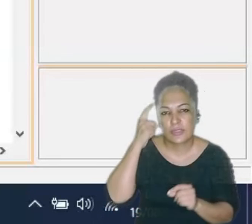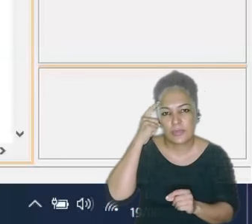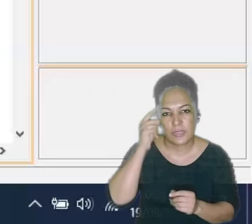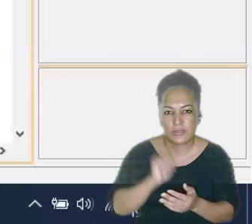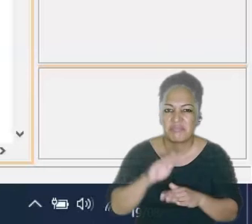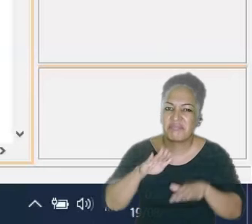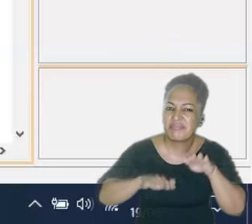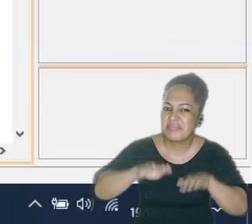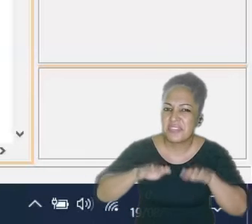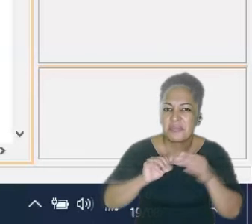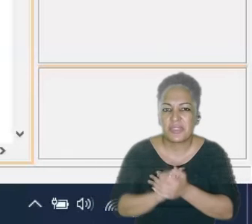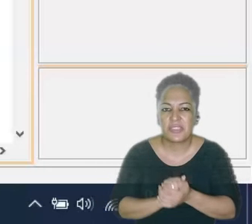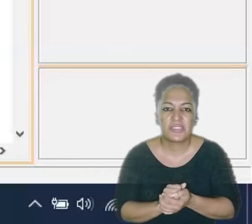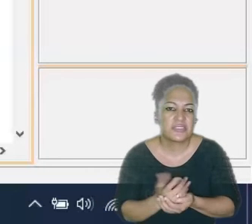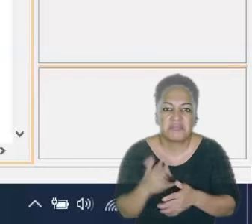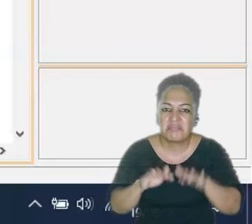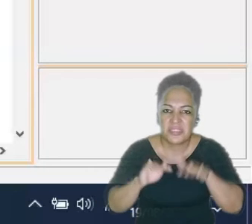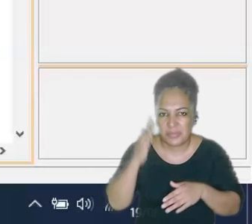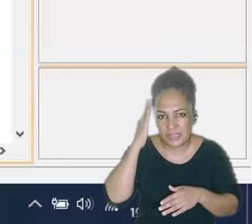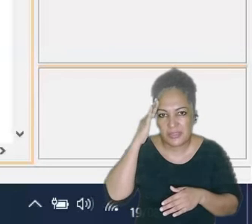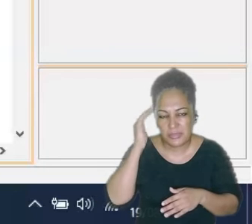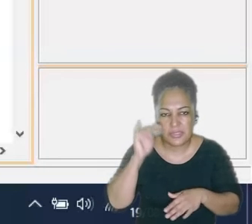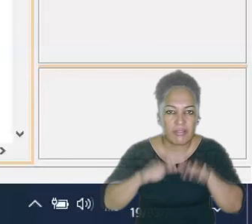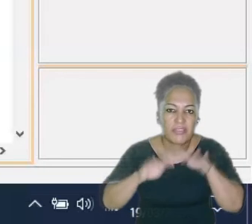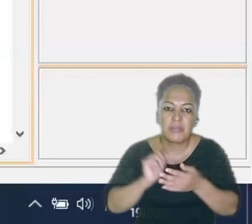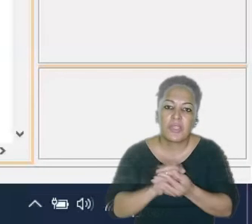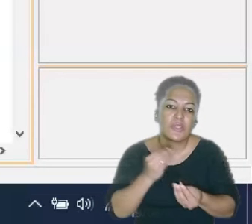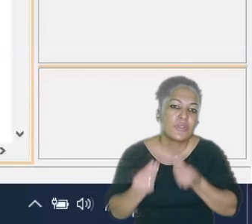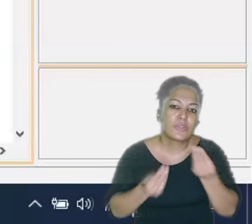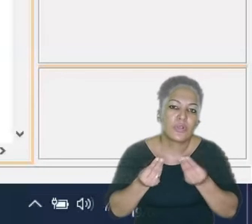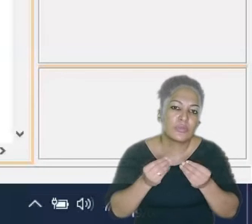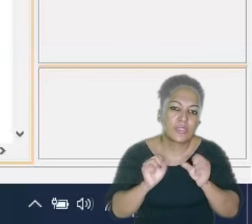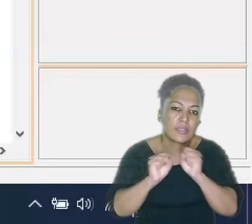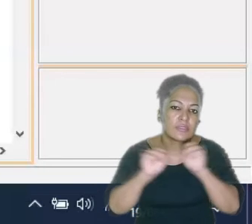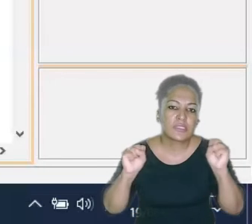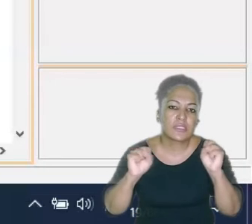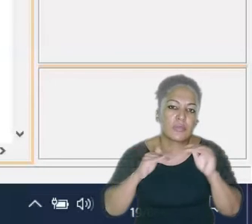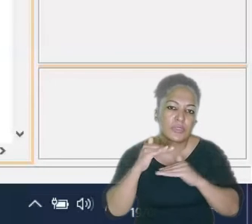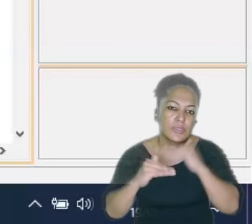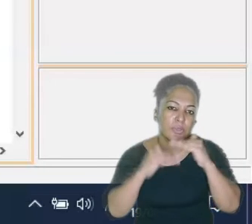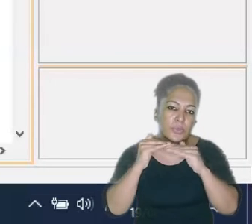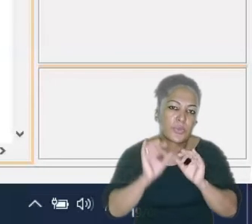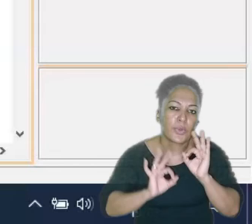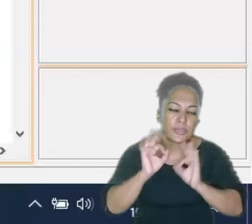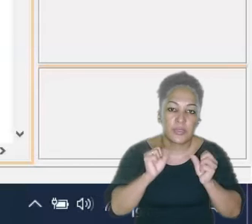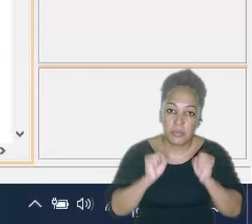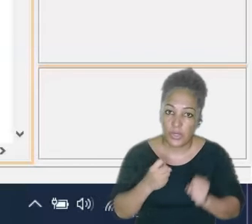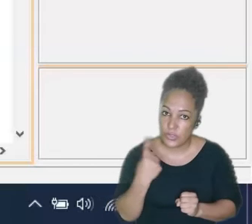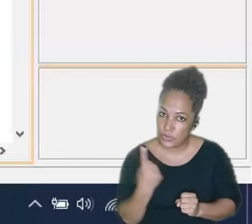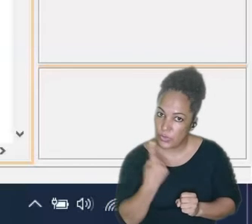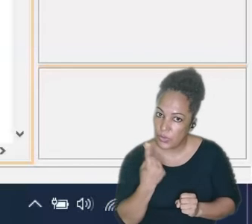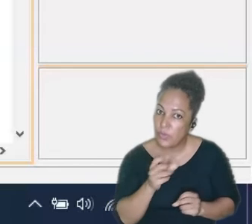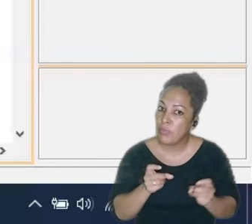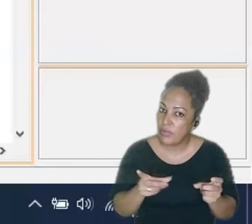Né? Vocês acham? Depende muito, é que isso é uma coisa que depende, sabia? Depende muito de como está sendo construído o sistema. Você